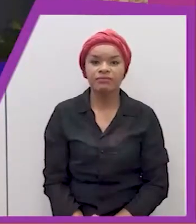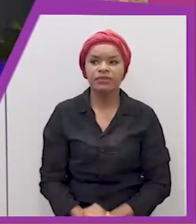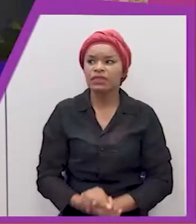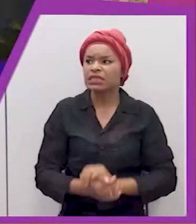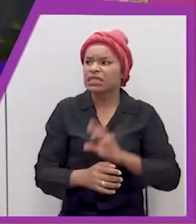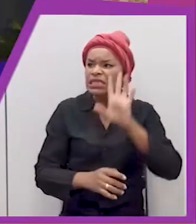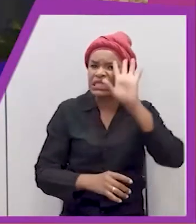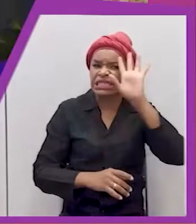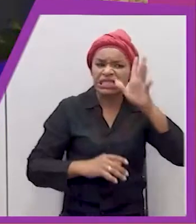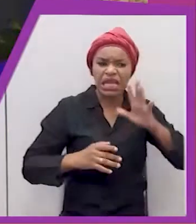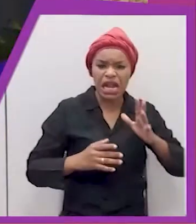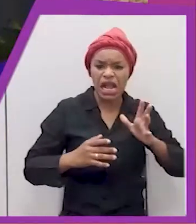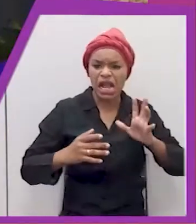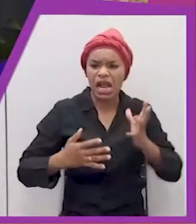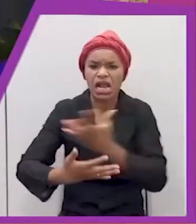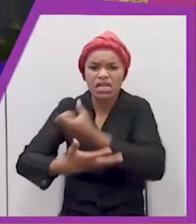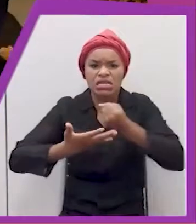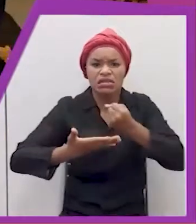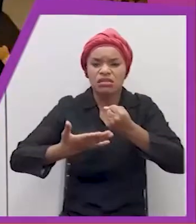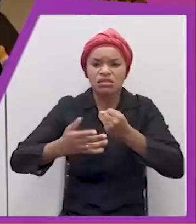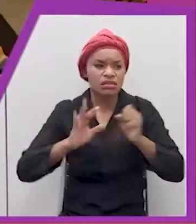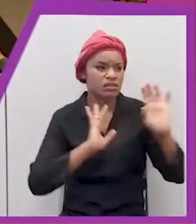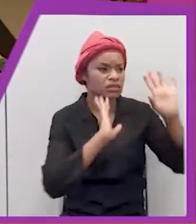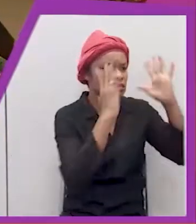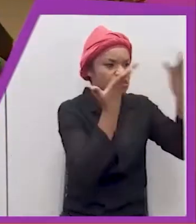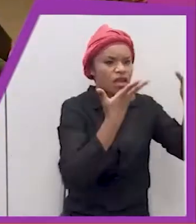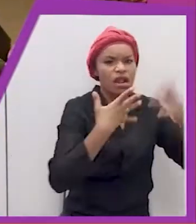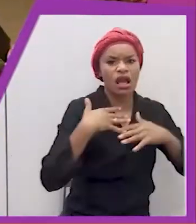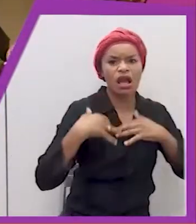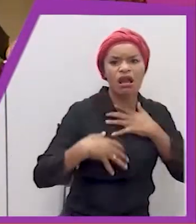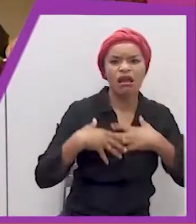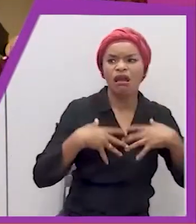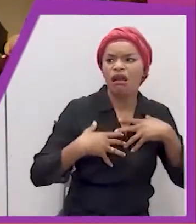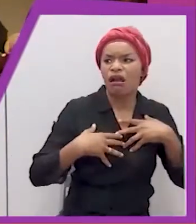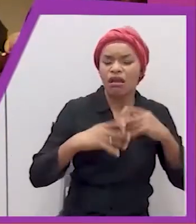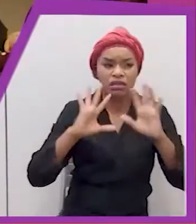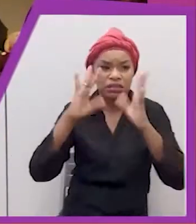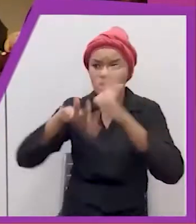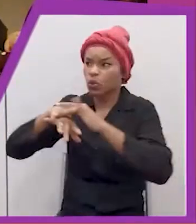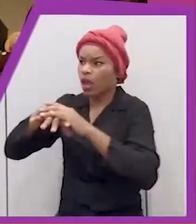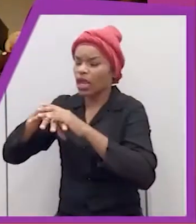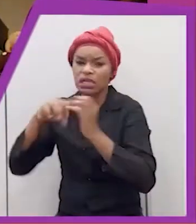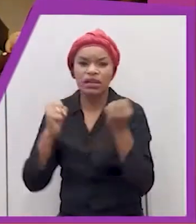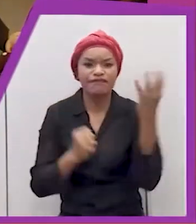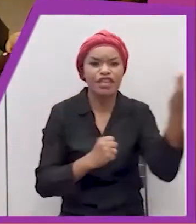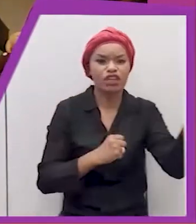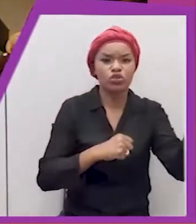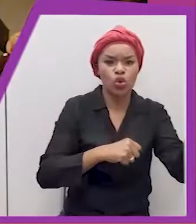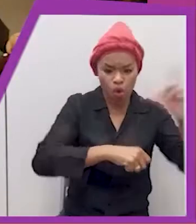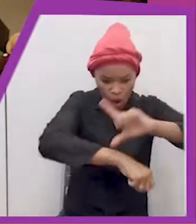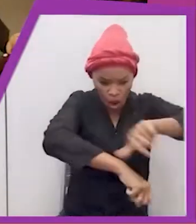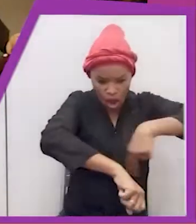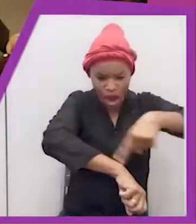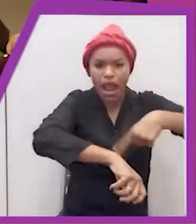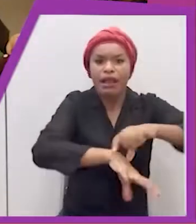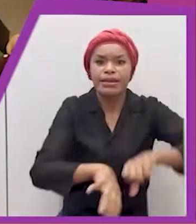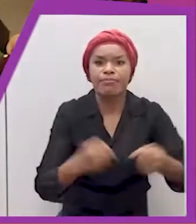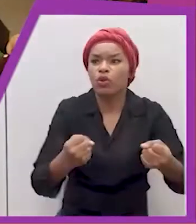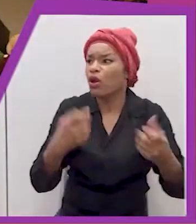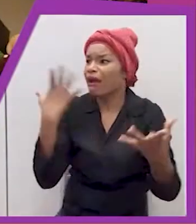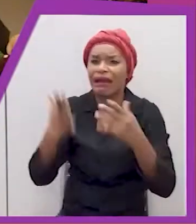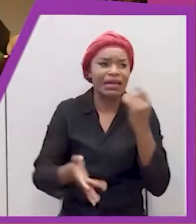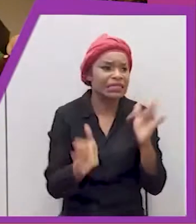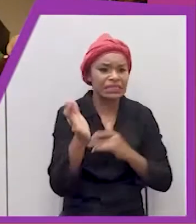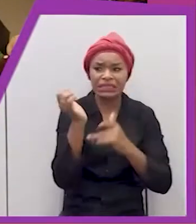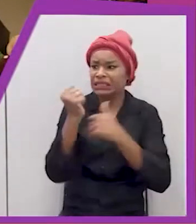E aí E aí eu queria sido raptado Será que passou mal